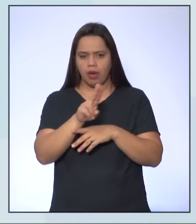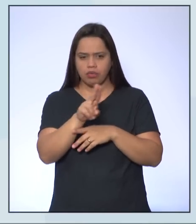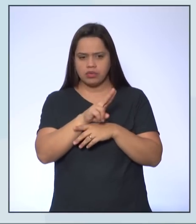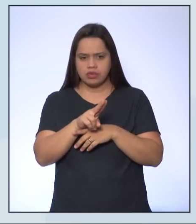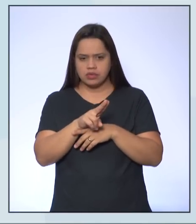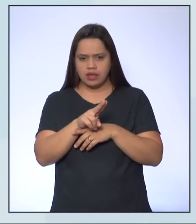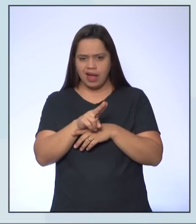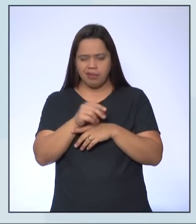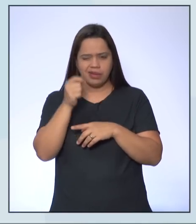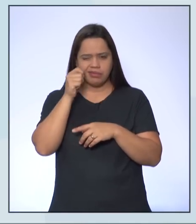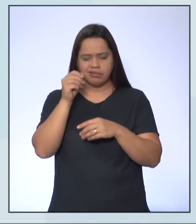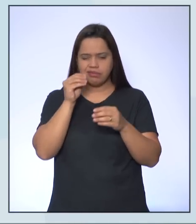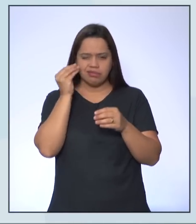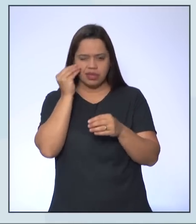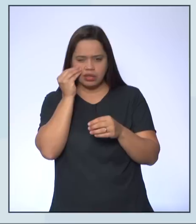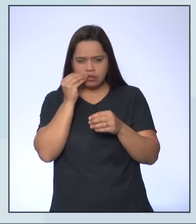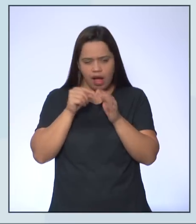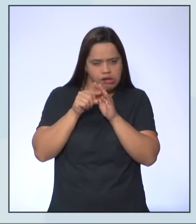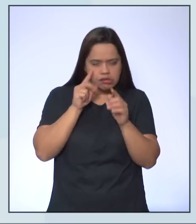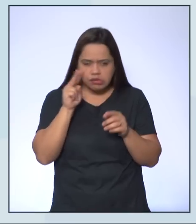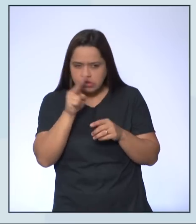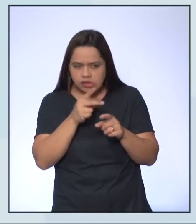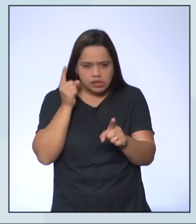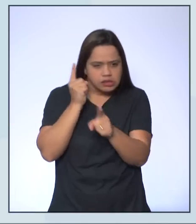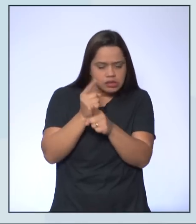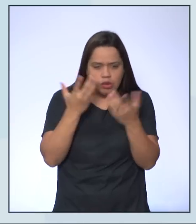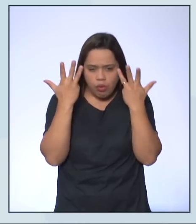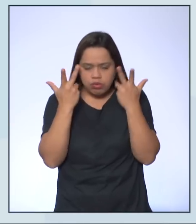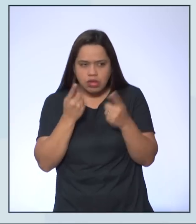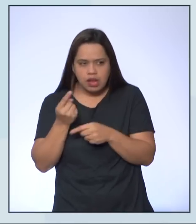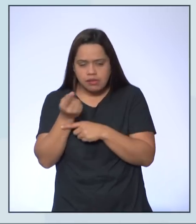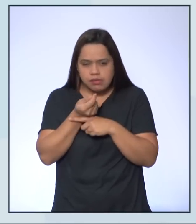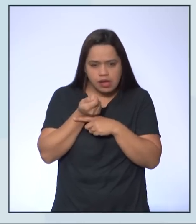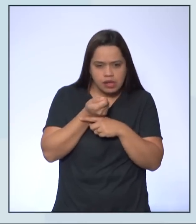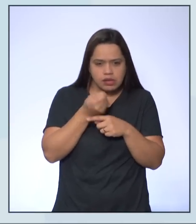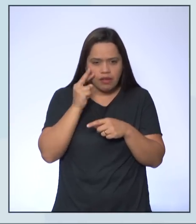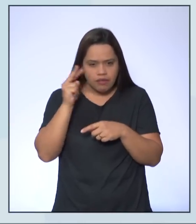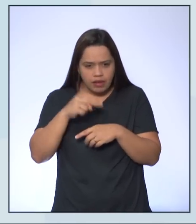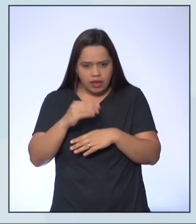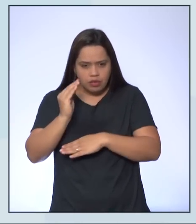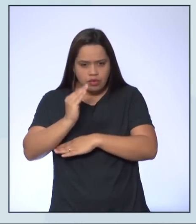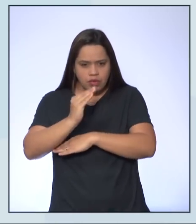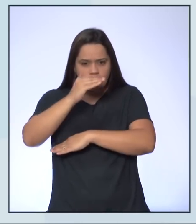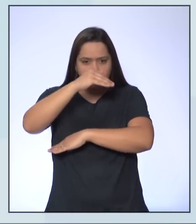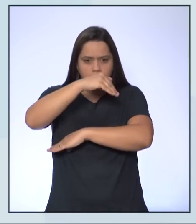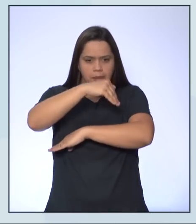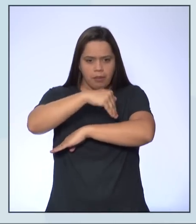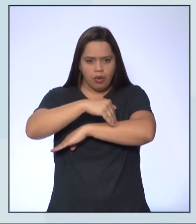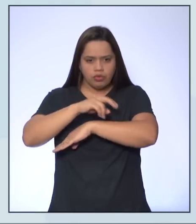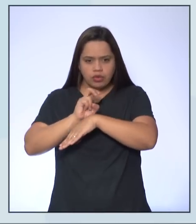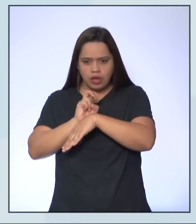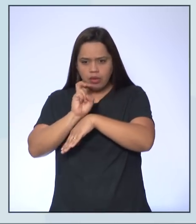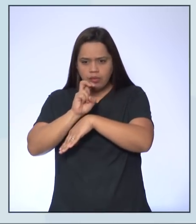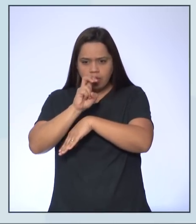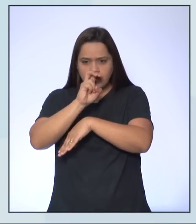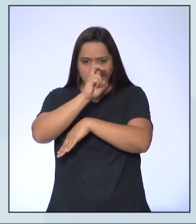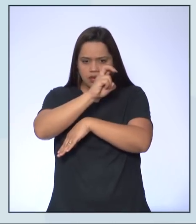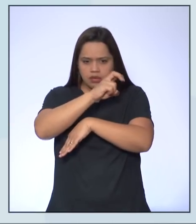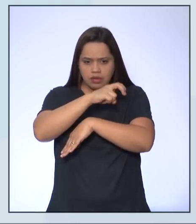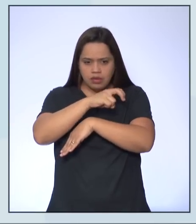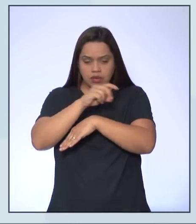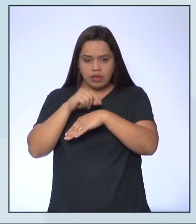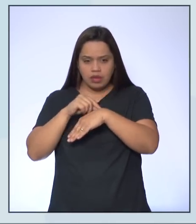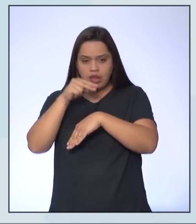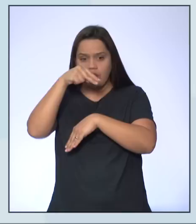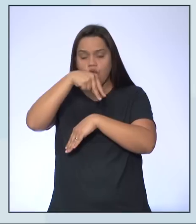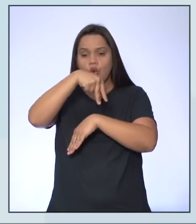Eles estão caçando esses animais? Dá para ver, ó, em cima daquela ponte tem uma escadinha, aí tem uma ponte, em cima da ponte tem